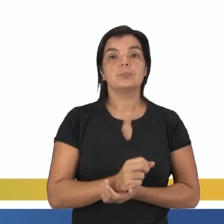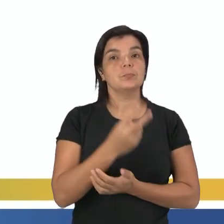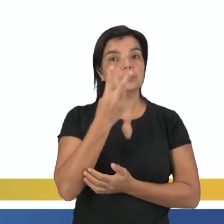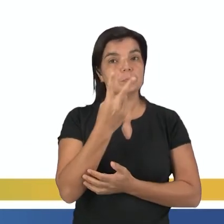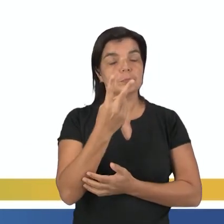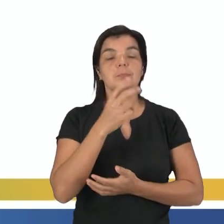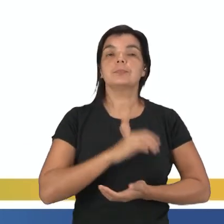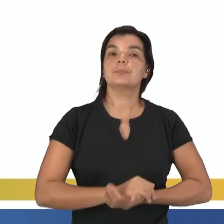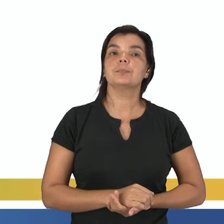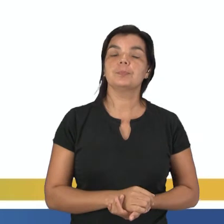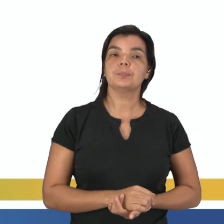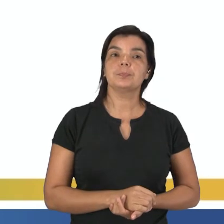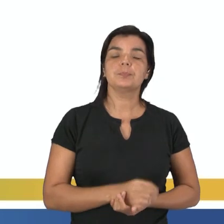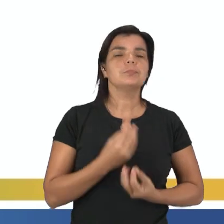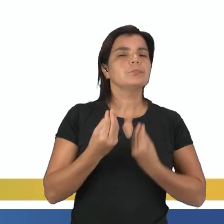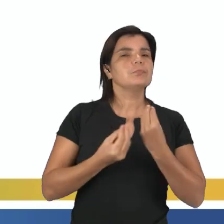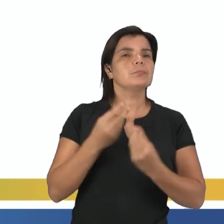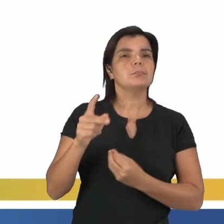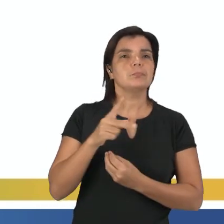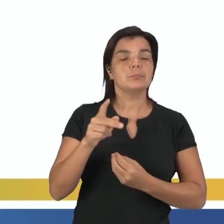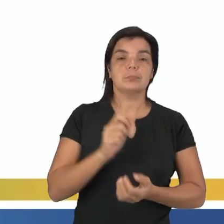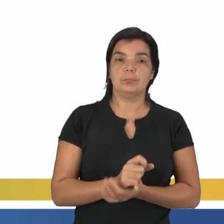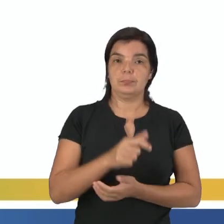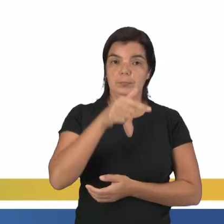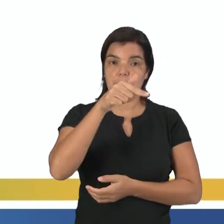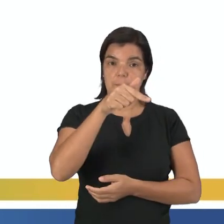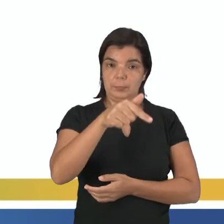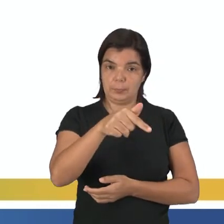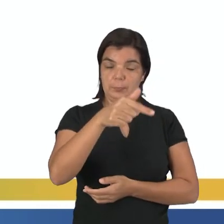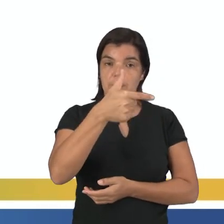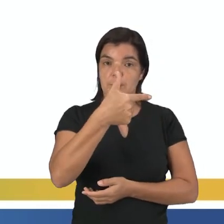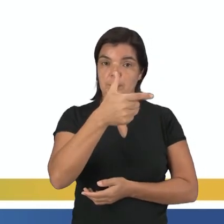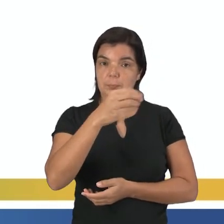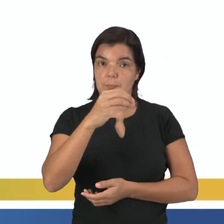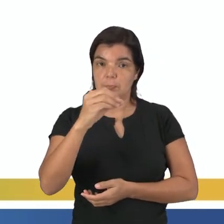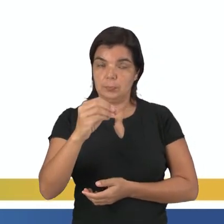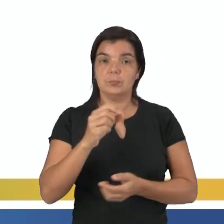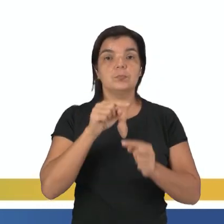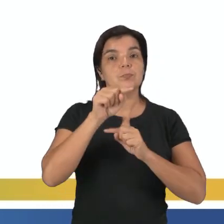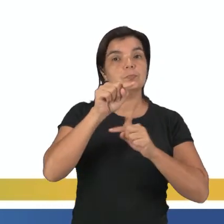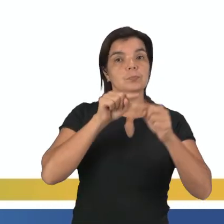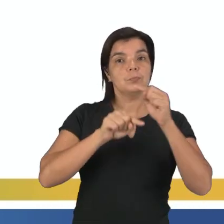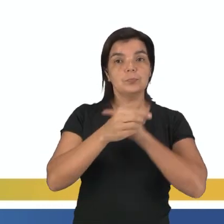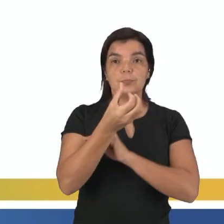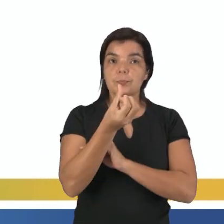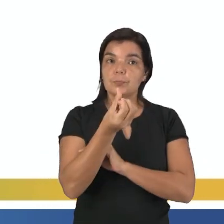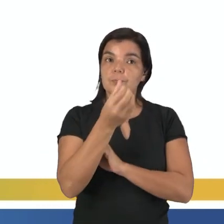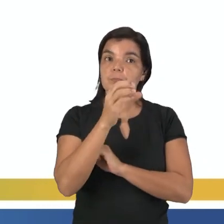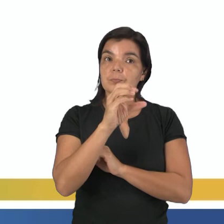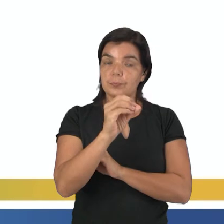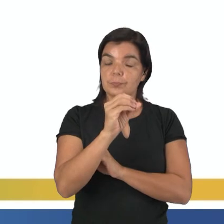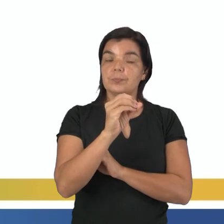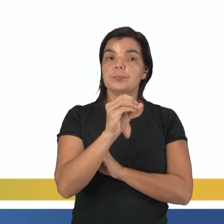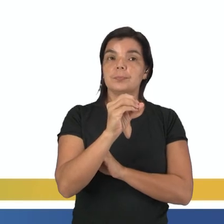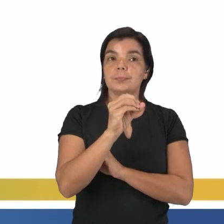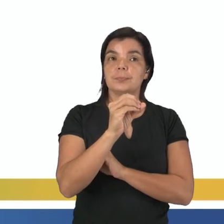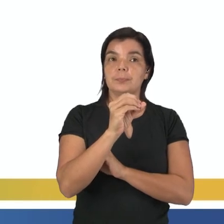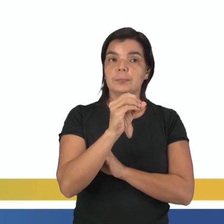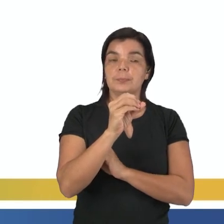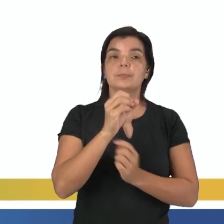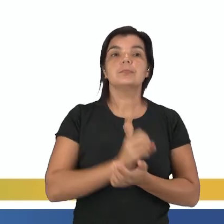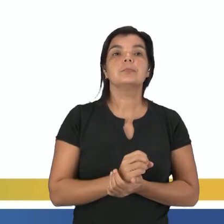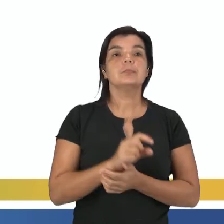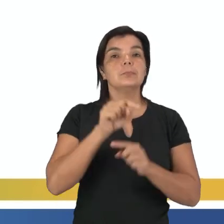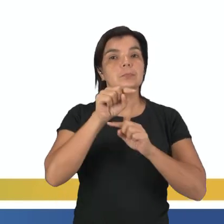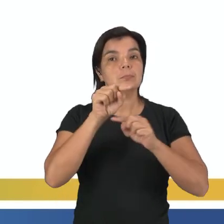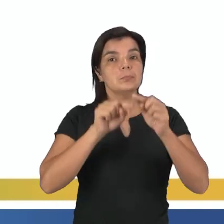60 2 vezes. Como assim, professor? Você vai colocar lá o valor, que é 7.200 segundos, ok? Vai dividir por